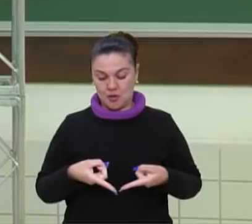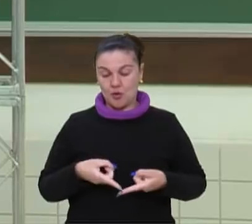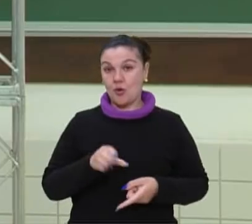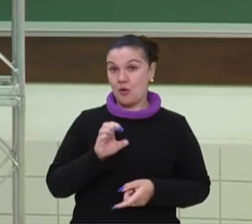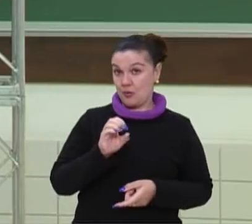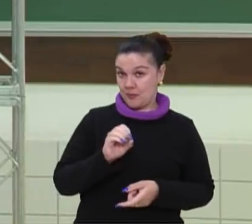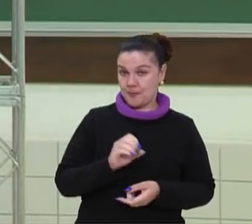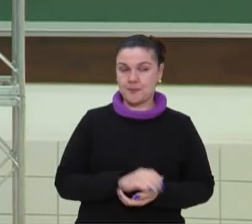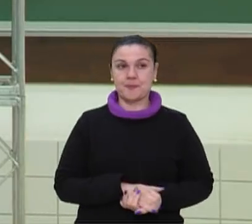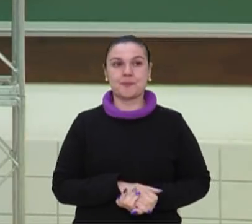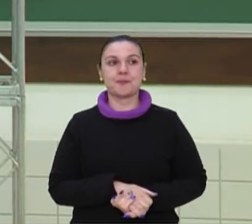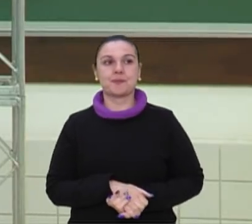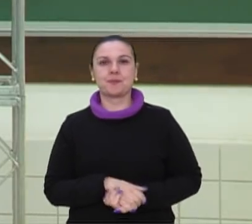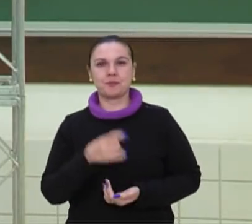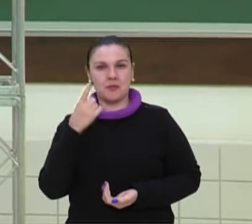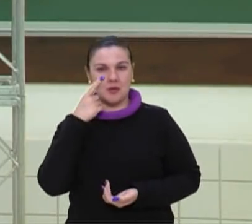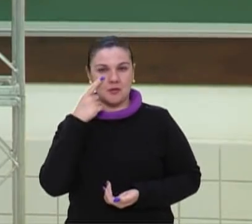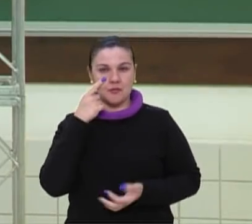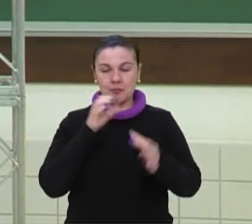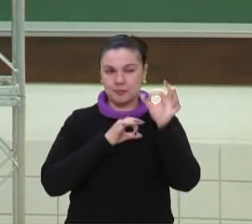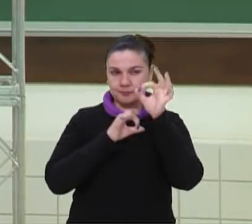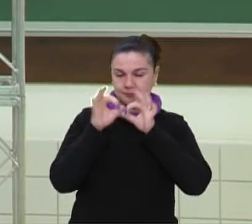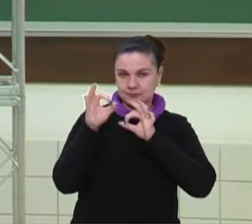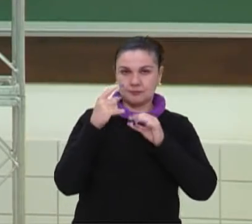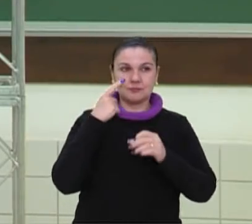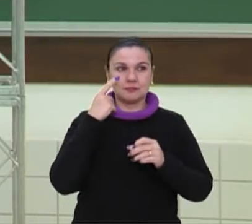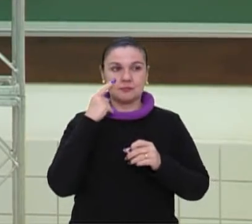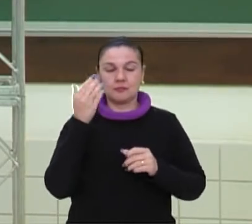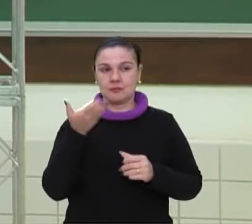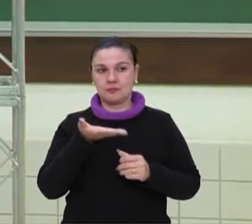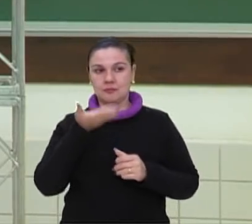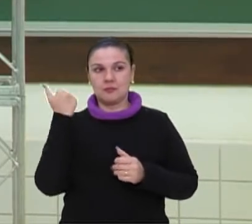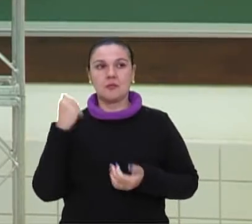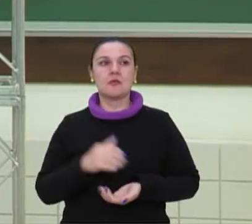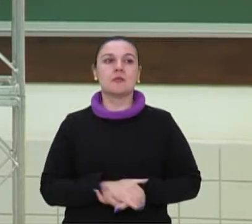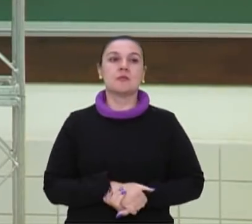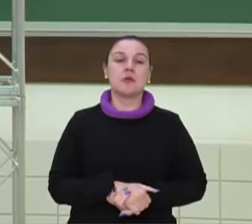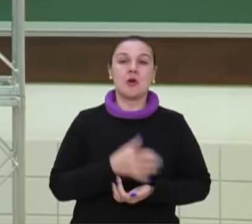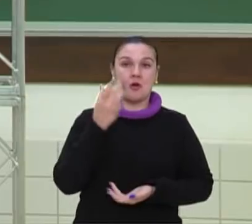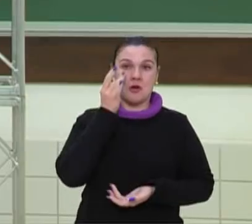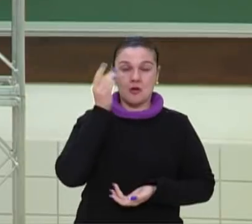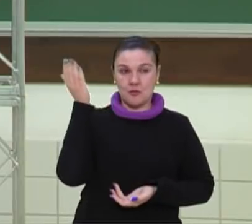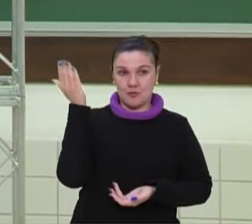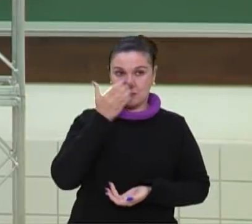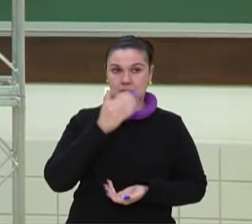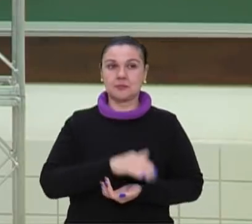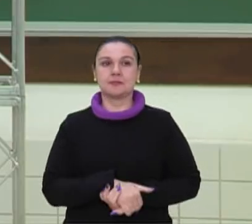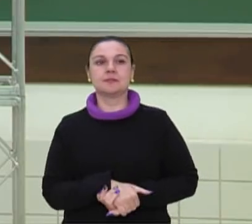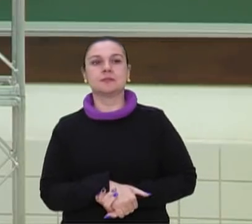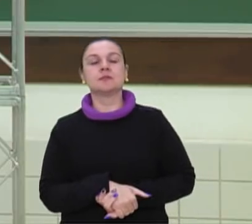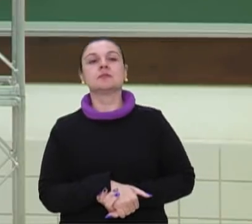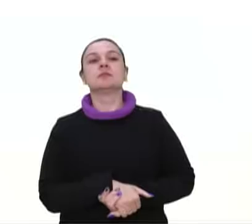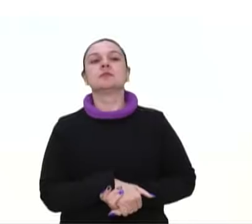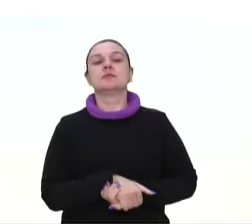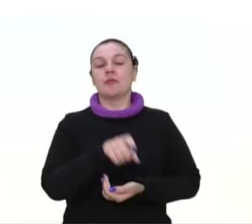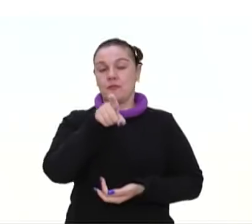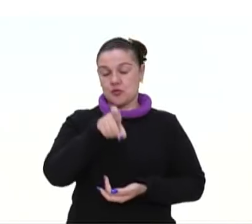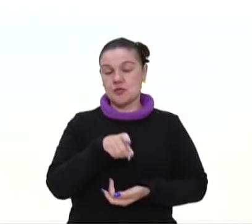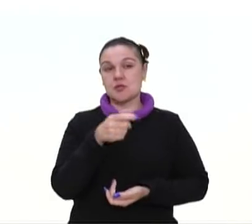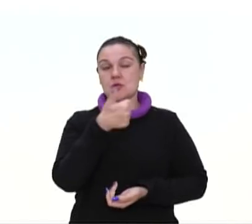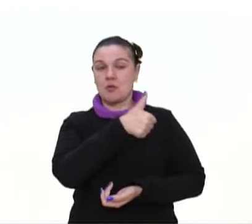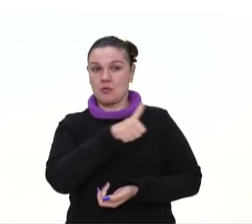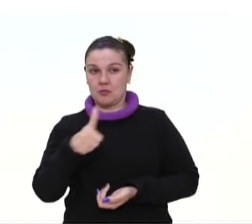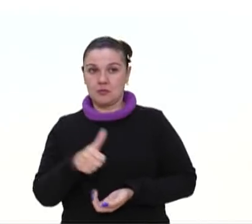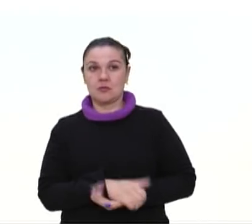ângulo O. Vamos ver aqui, confirmando, então? Vamos lá? Então, a confirmação nossa. Nós chegamos x igual